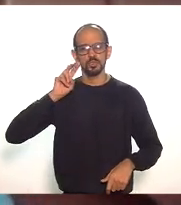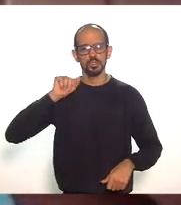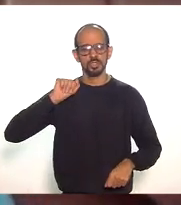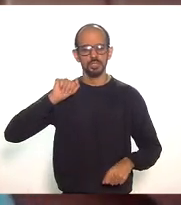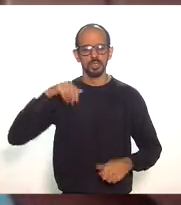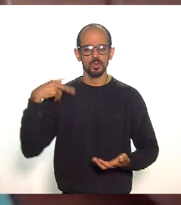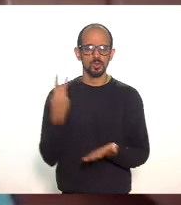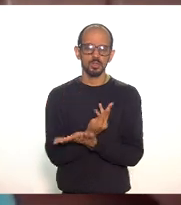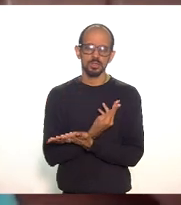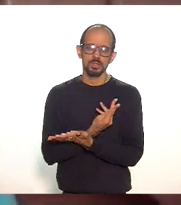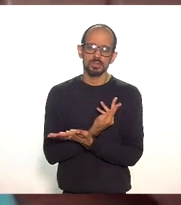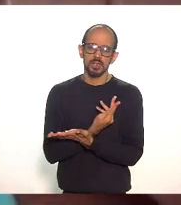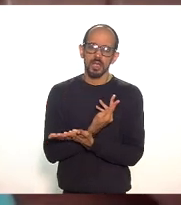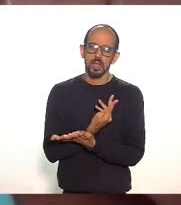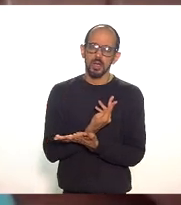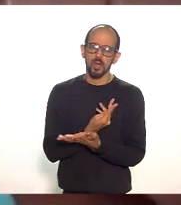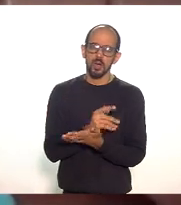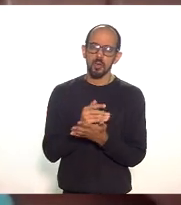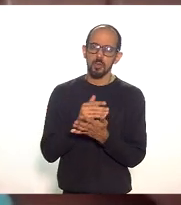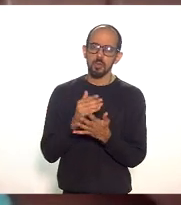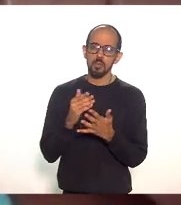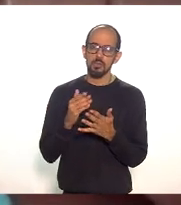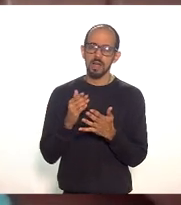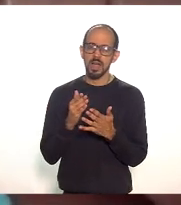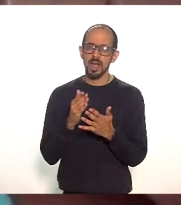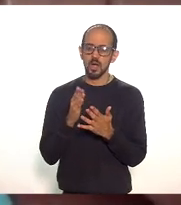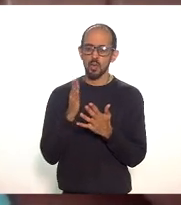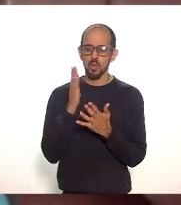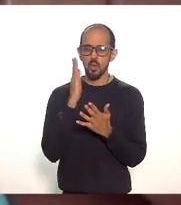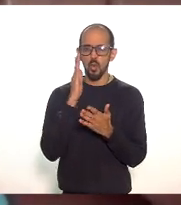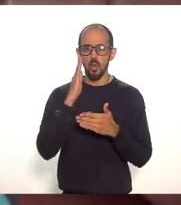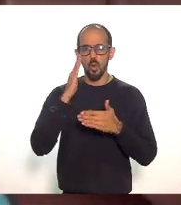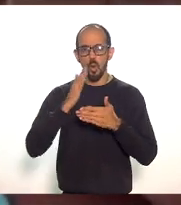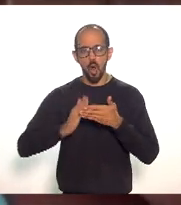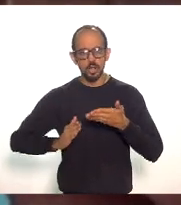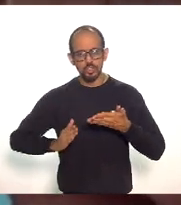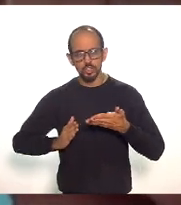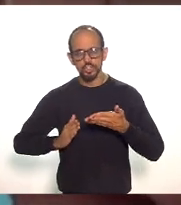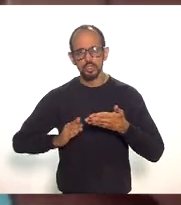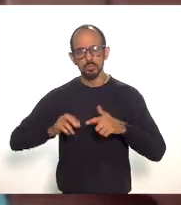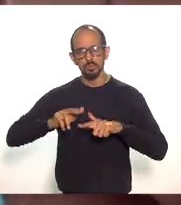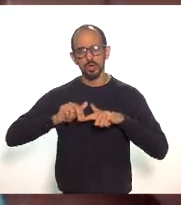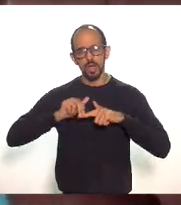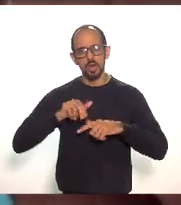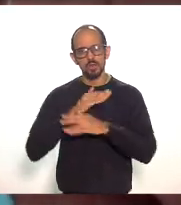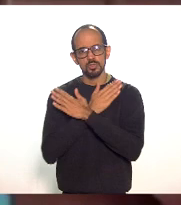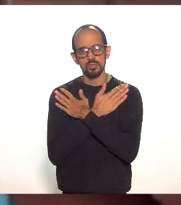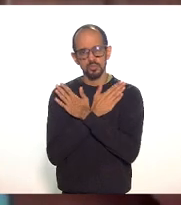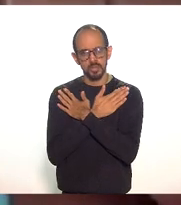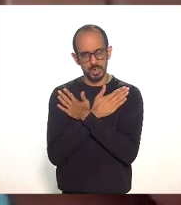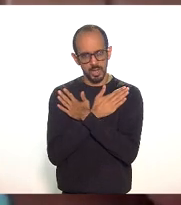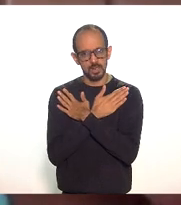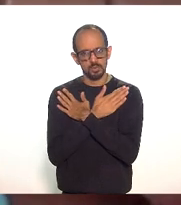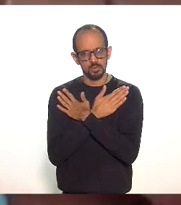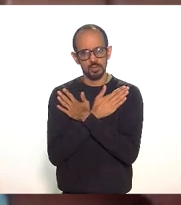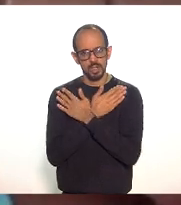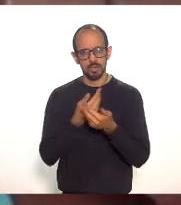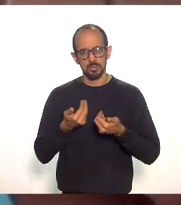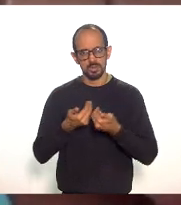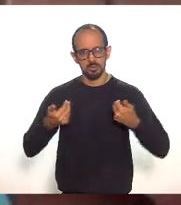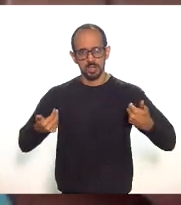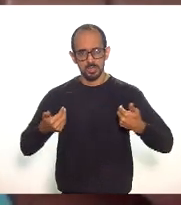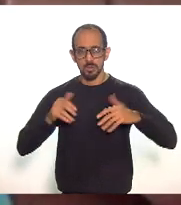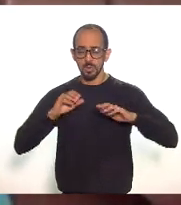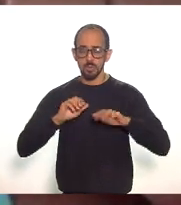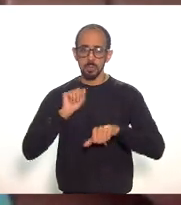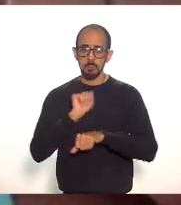né, uma pausa para evitar, não foi o feriadão, mas foi uma pausa para tentar diminuir os números que,